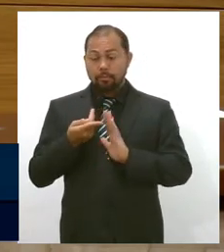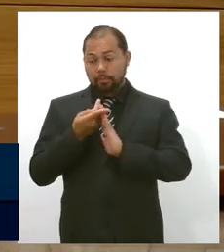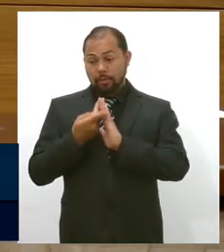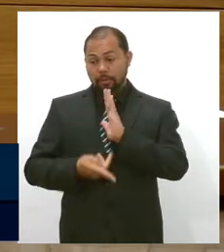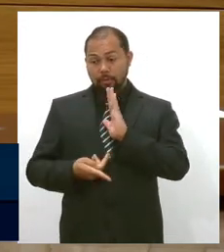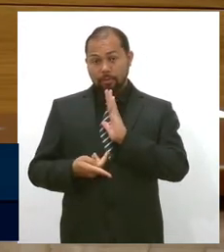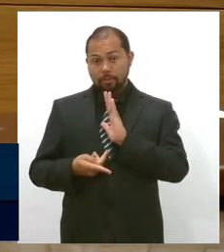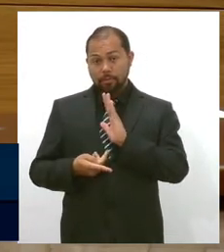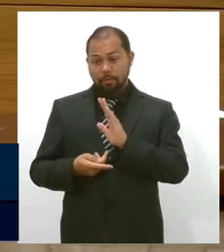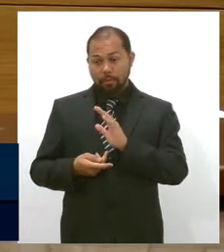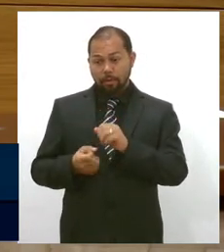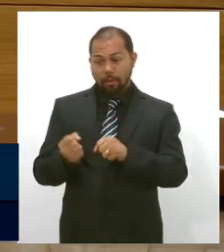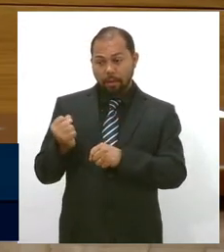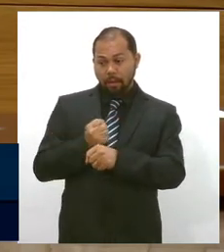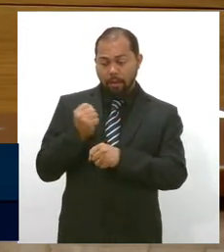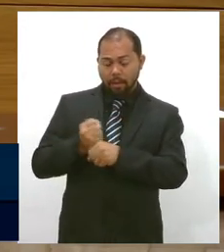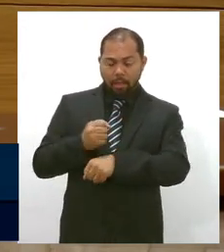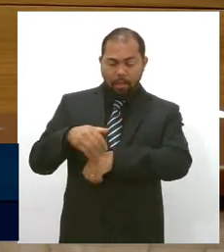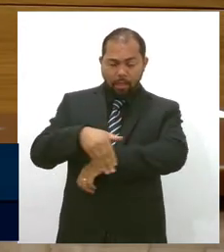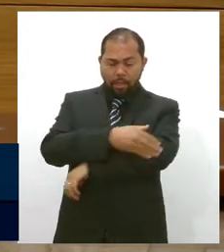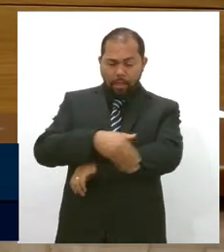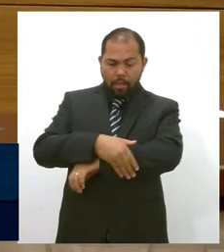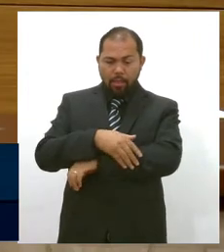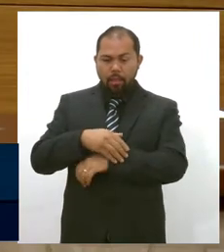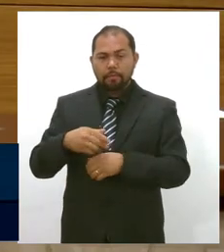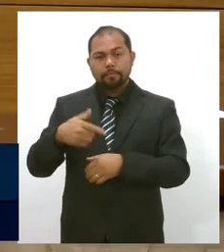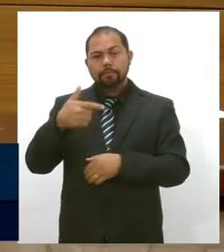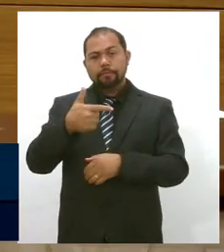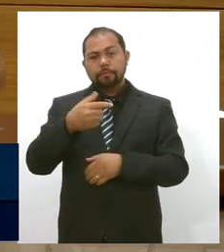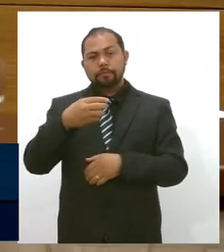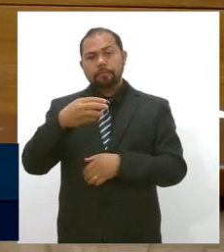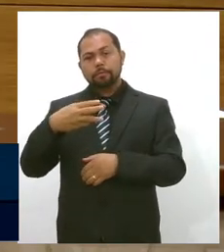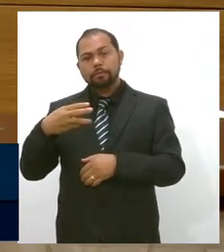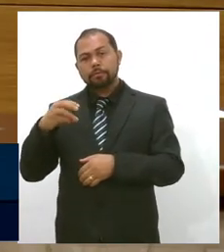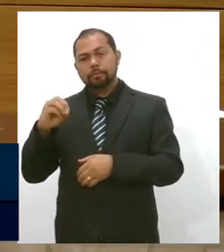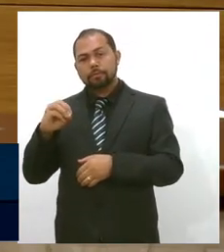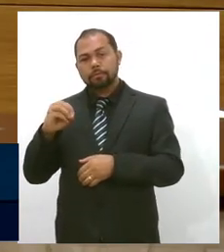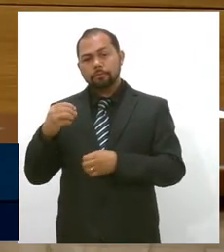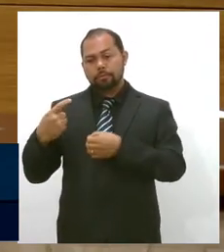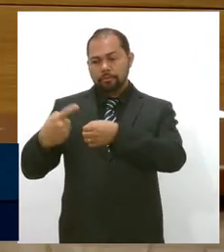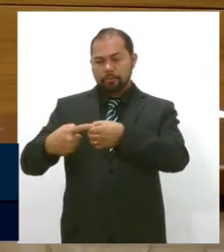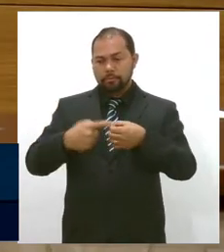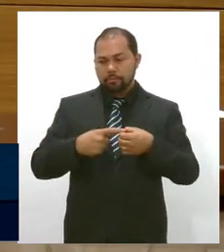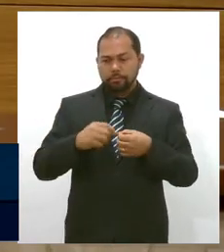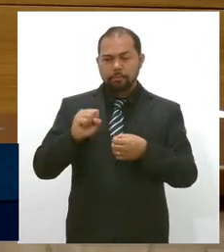rodovia 230 do trecho que liga os municípios Siriri e Nossa Senhora das Dores.